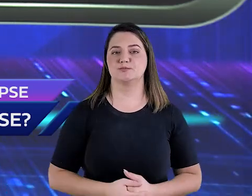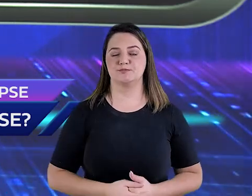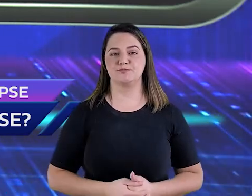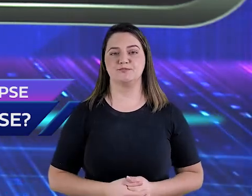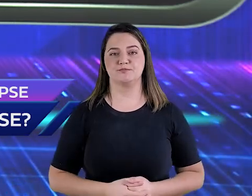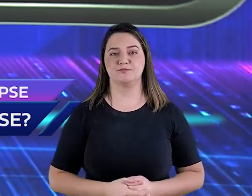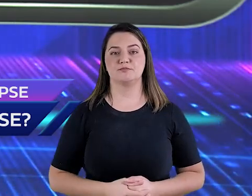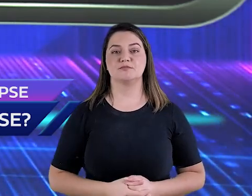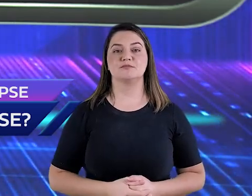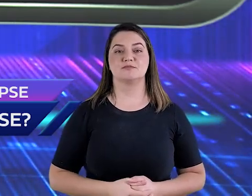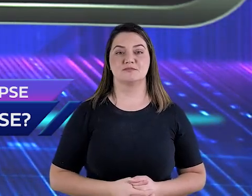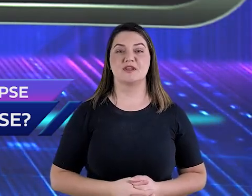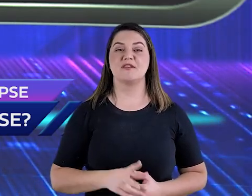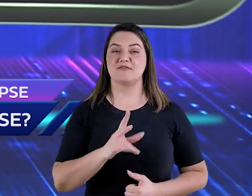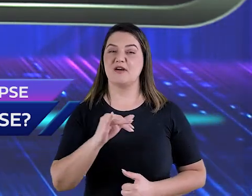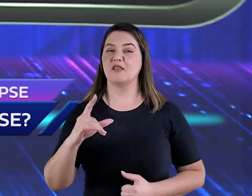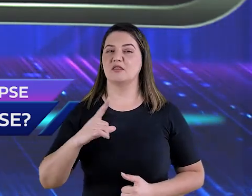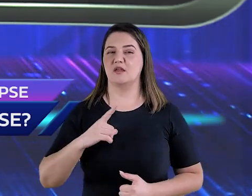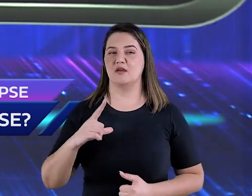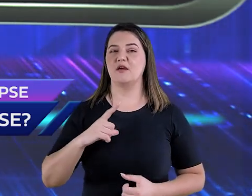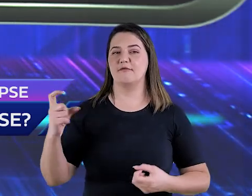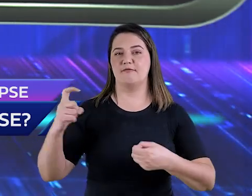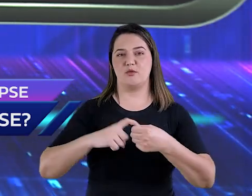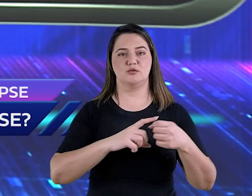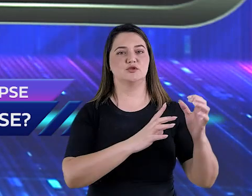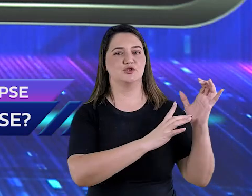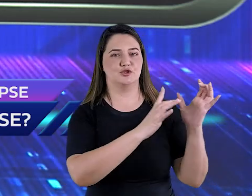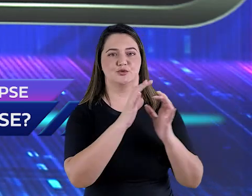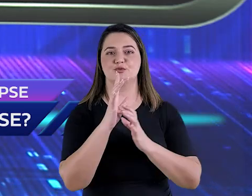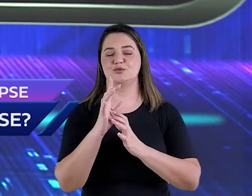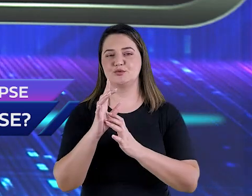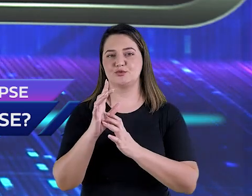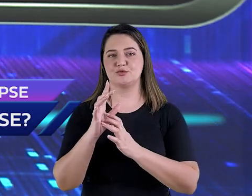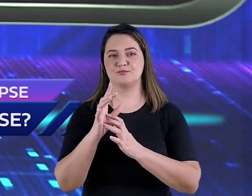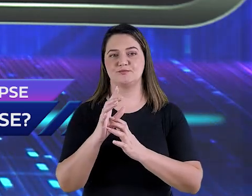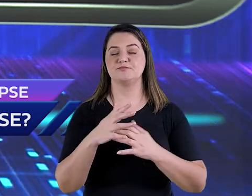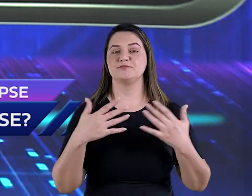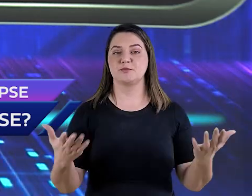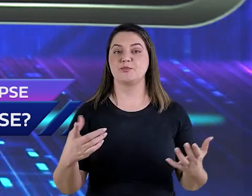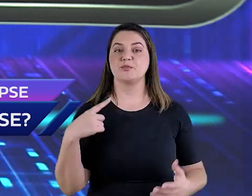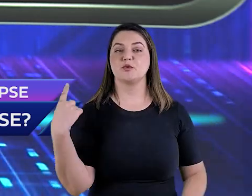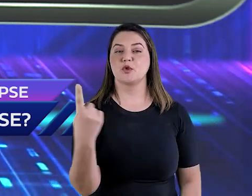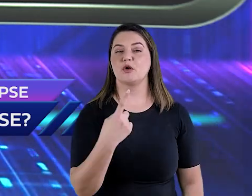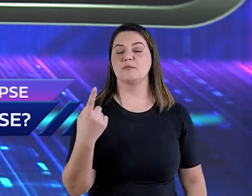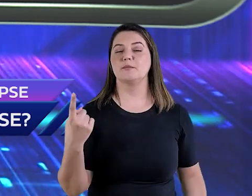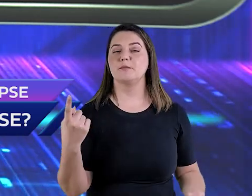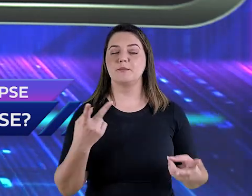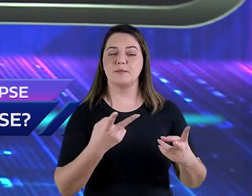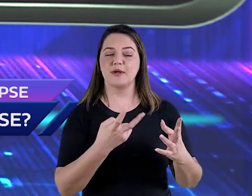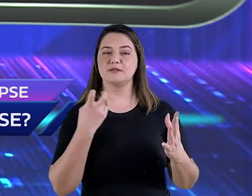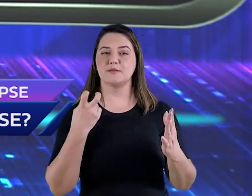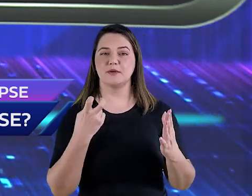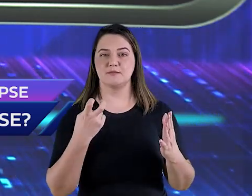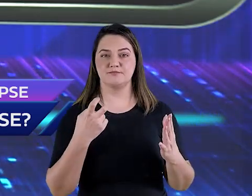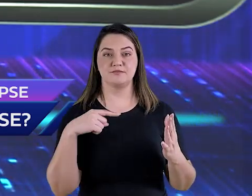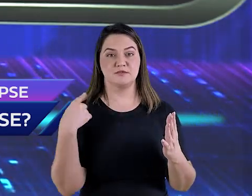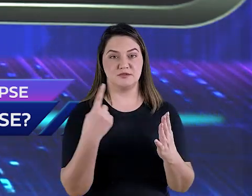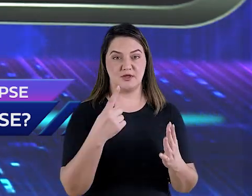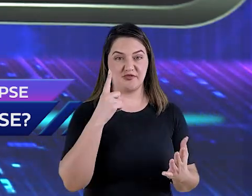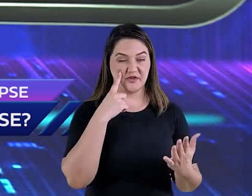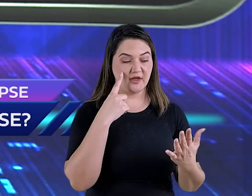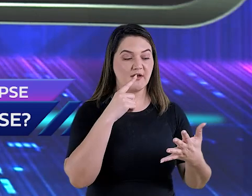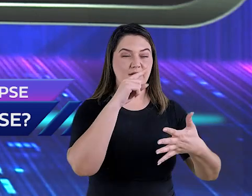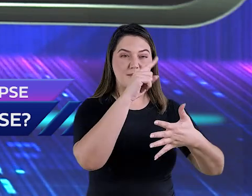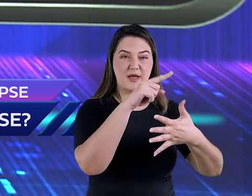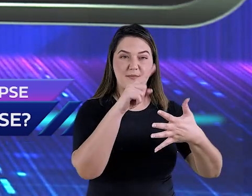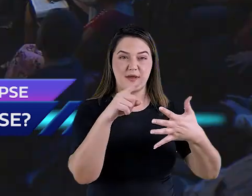ocorre a volta de Jesus. Agora, algumas observações são importantíssimas. Se